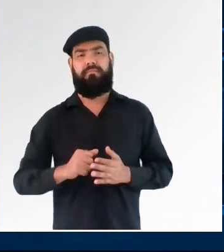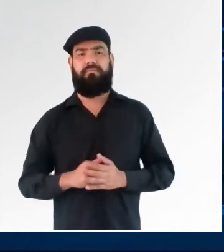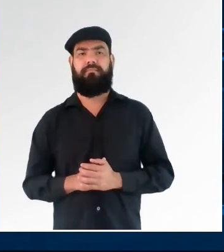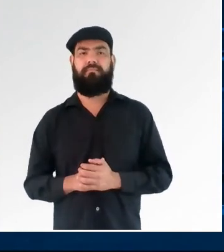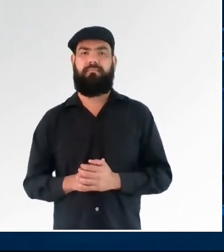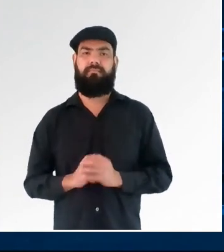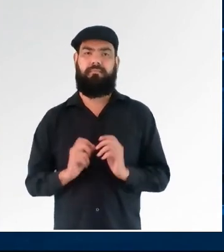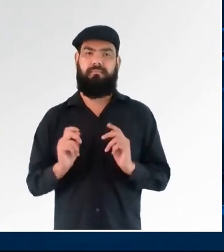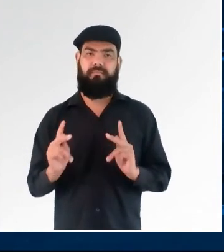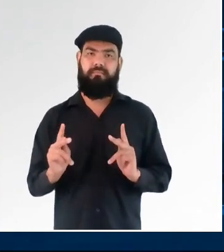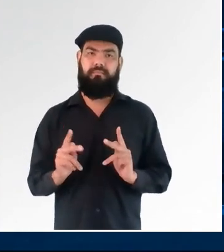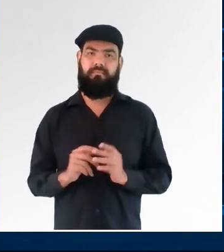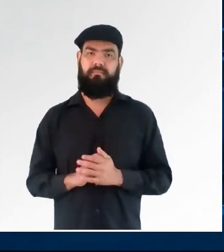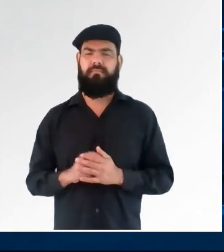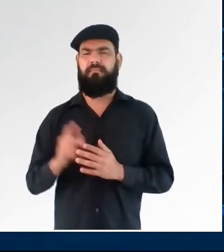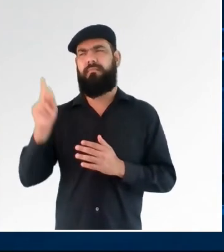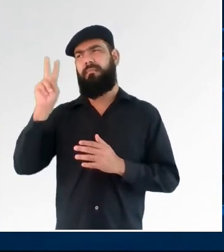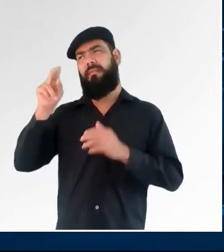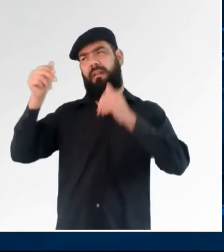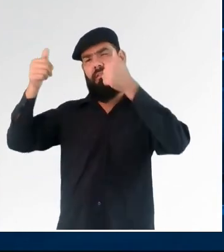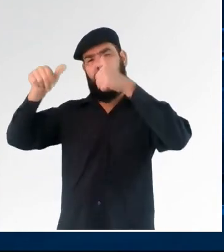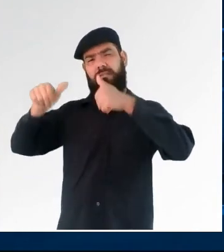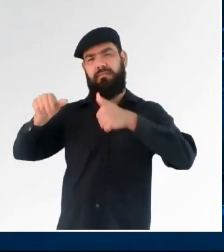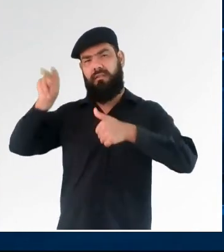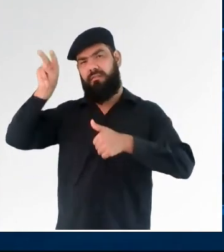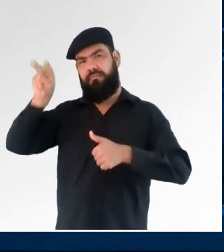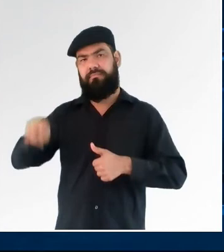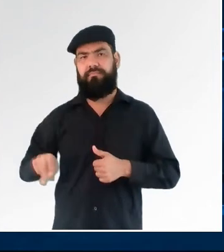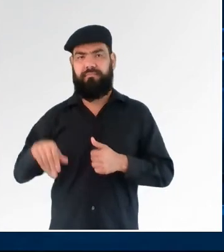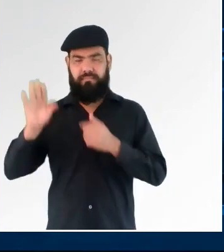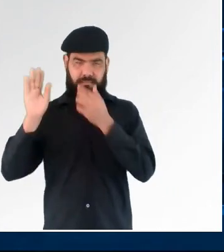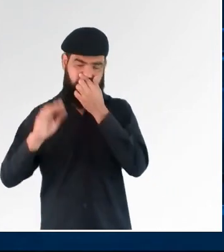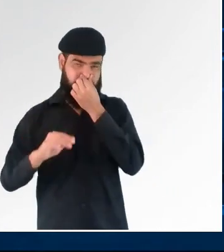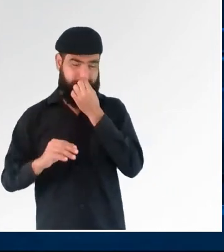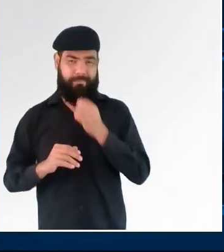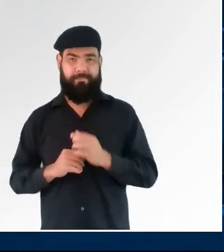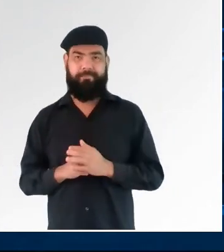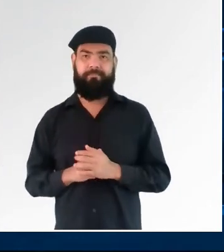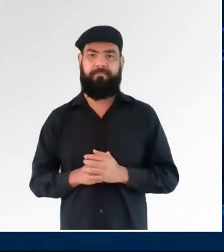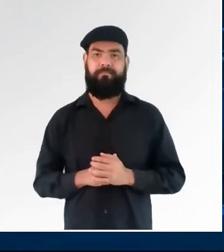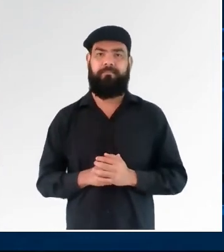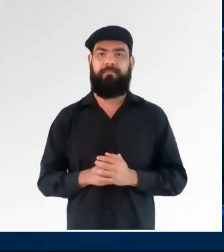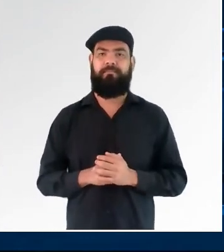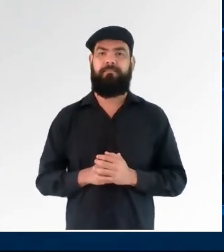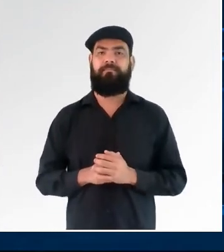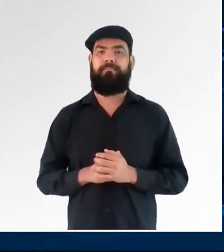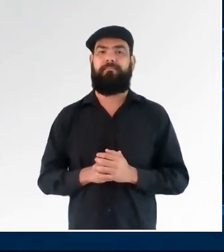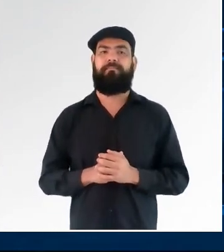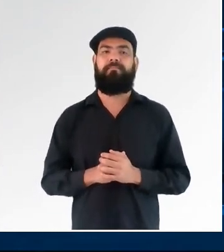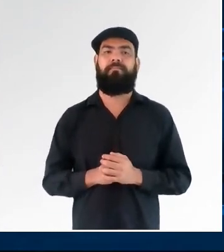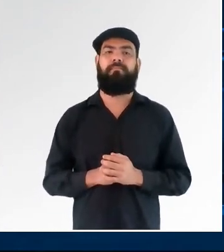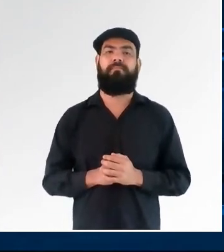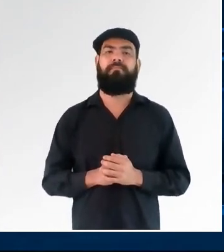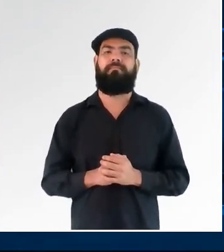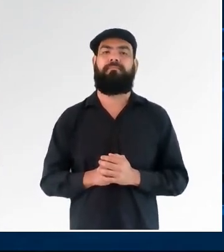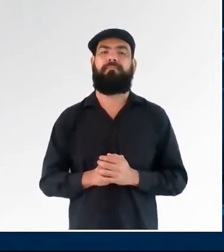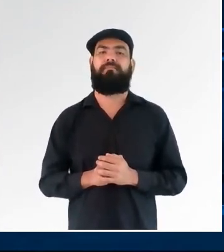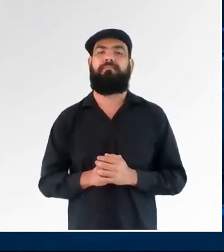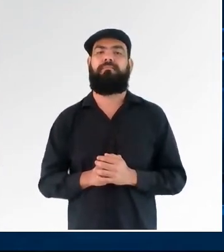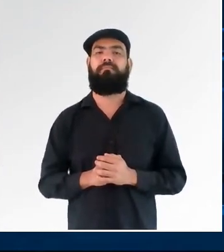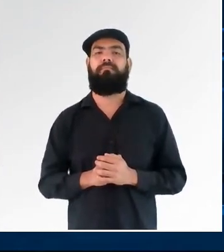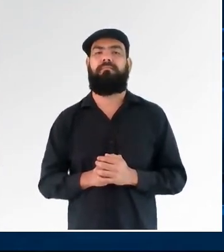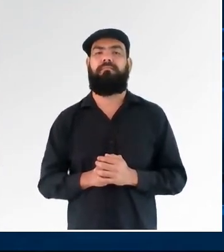vamos analisar aqui um pouco mais aí sobre essa resenha do texto, né? Alguns pontos aí que